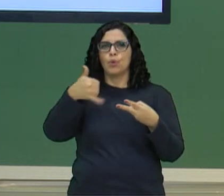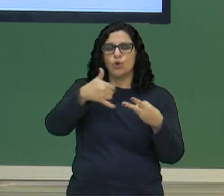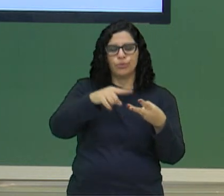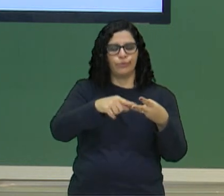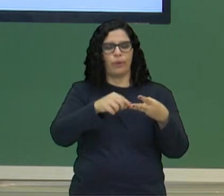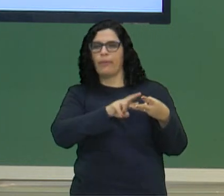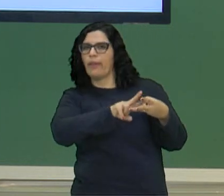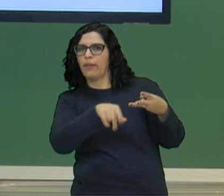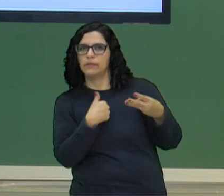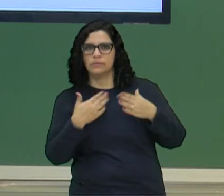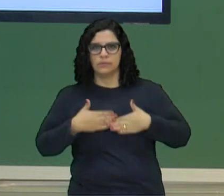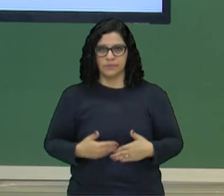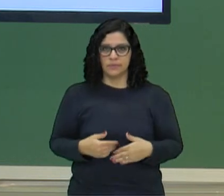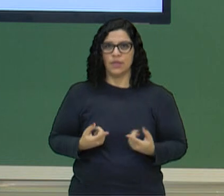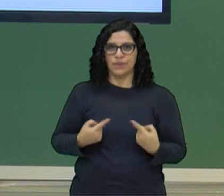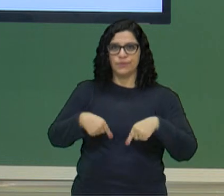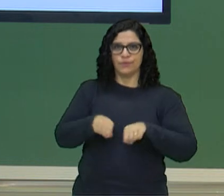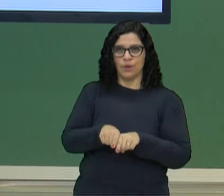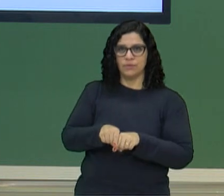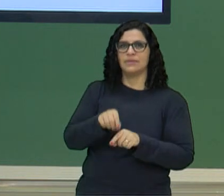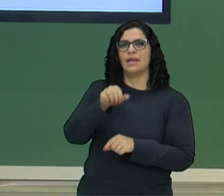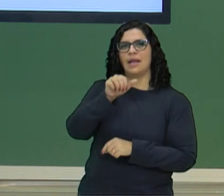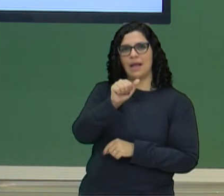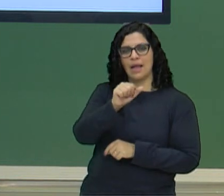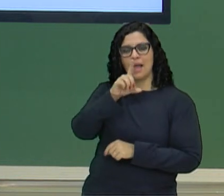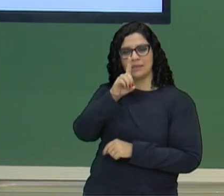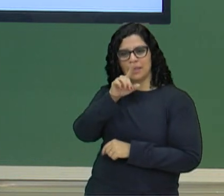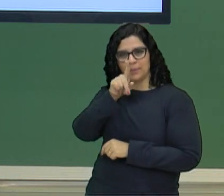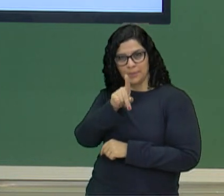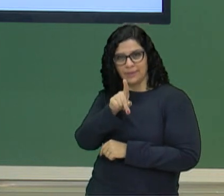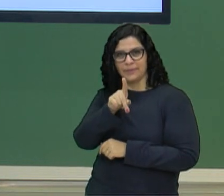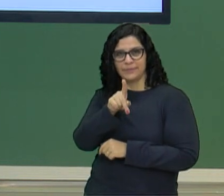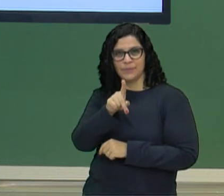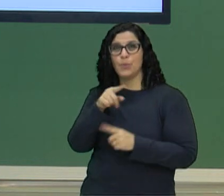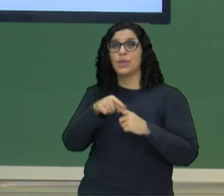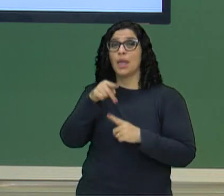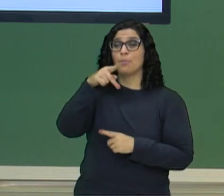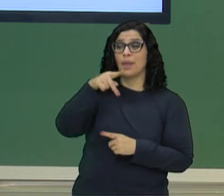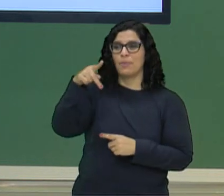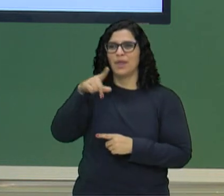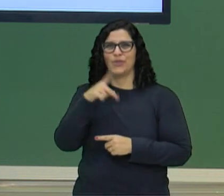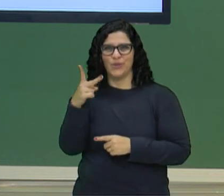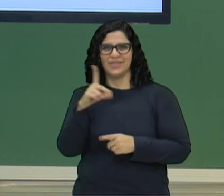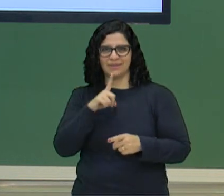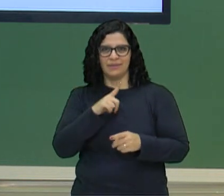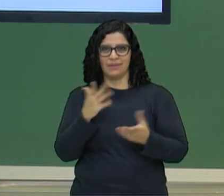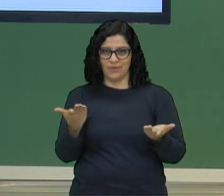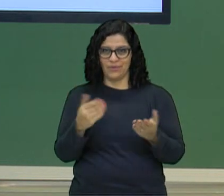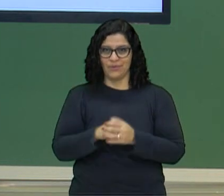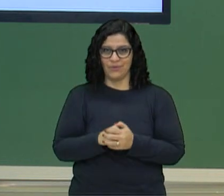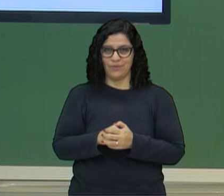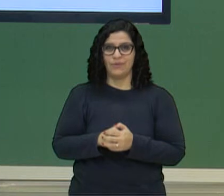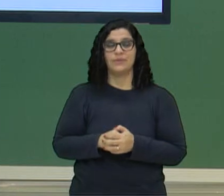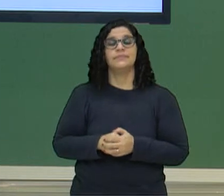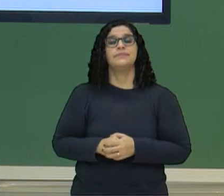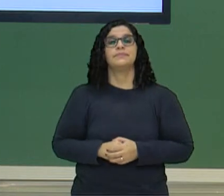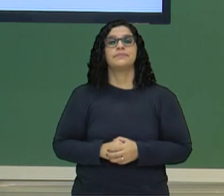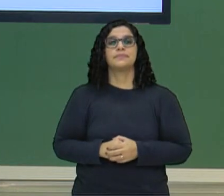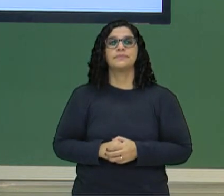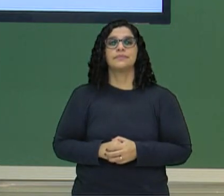etc. Volta de ATP para ADP, então cai de 3 para 2, porque liberou essa